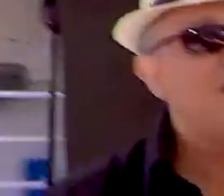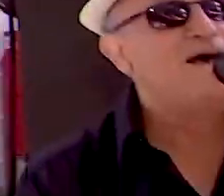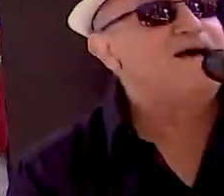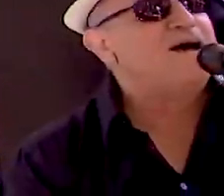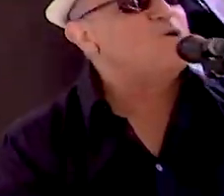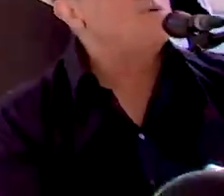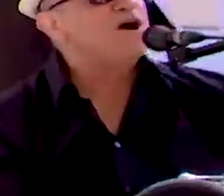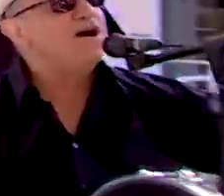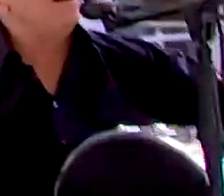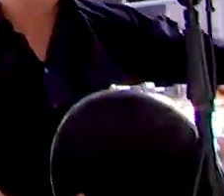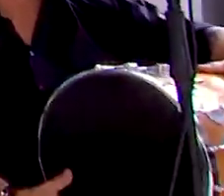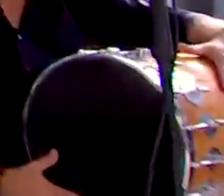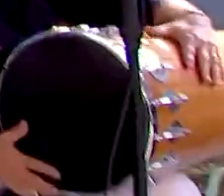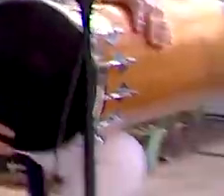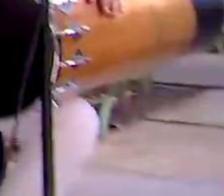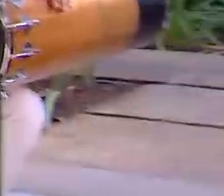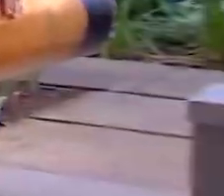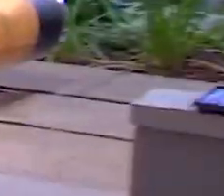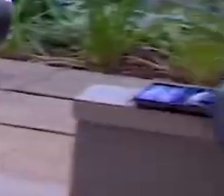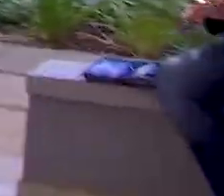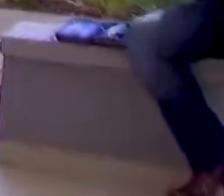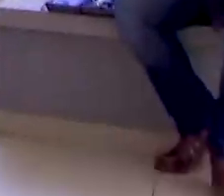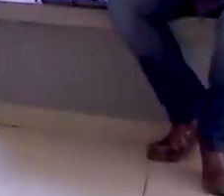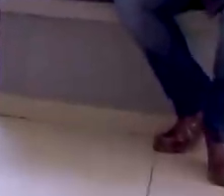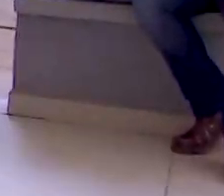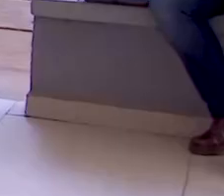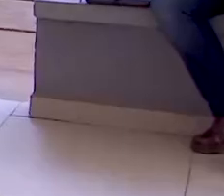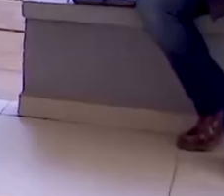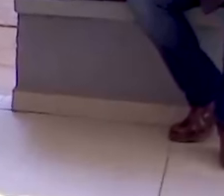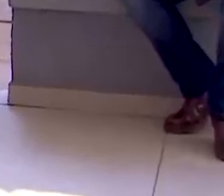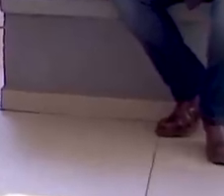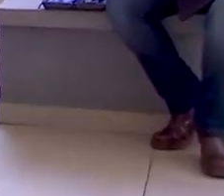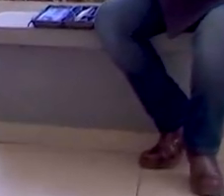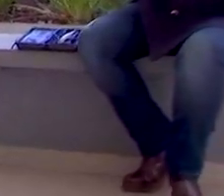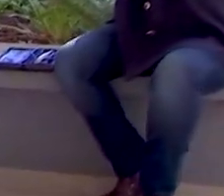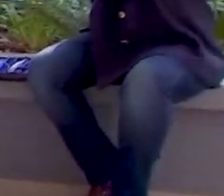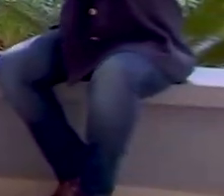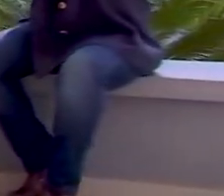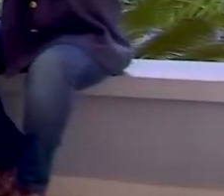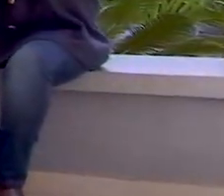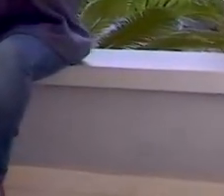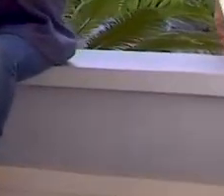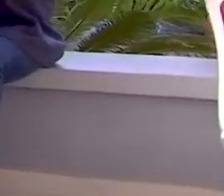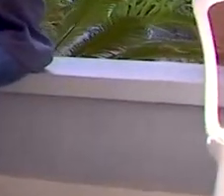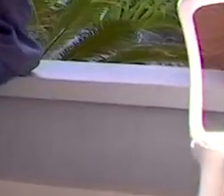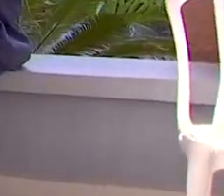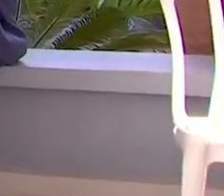Tira o alvaro.